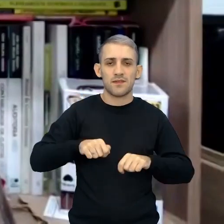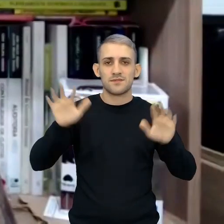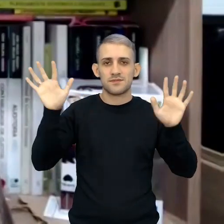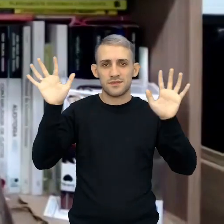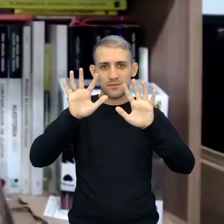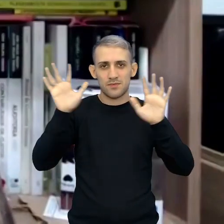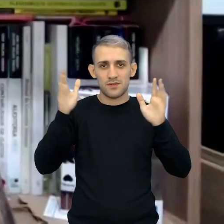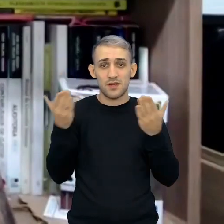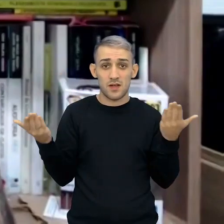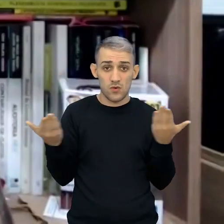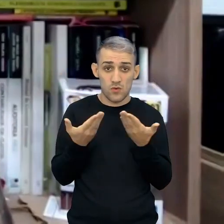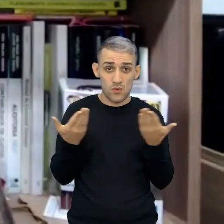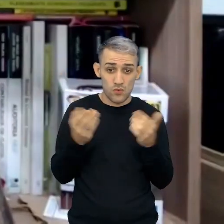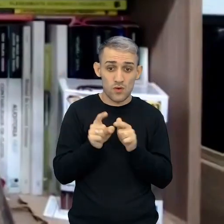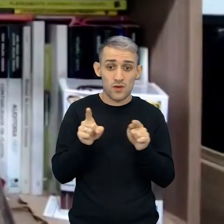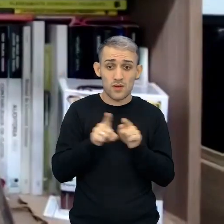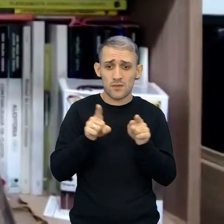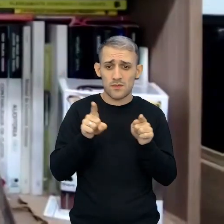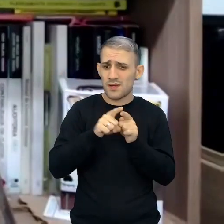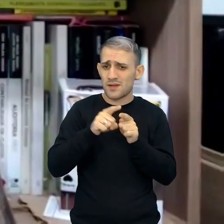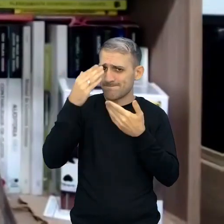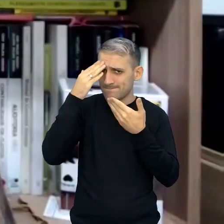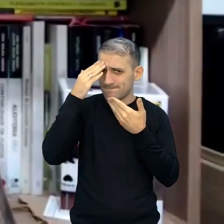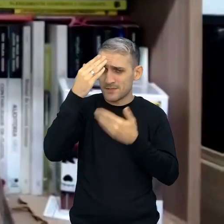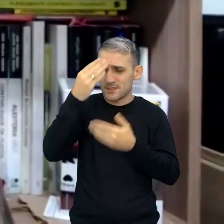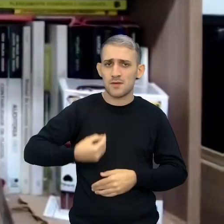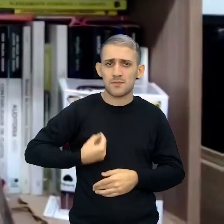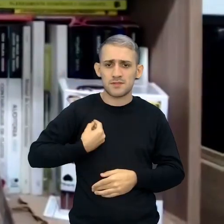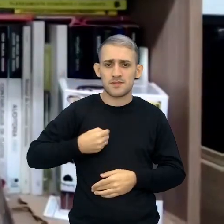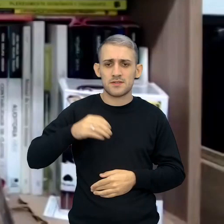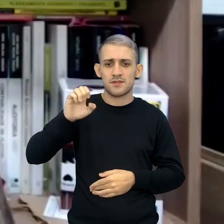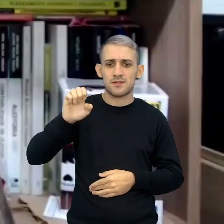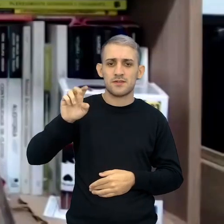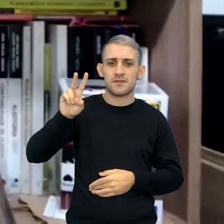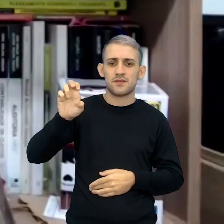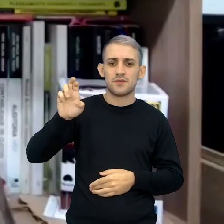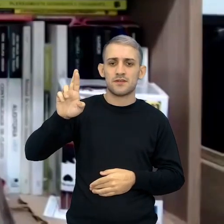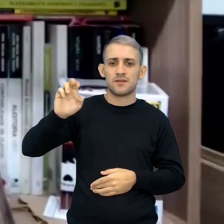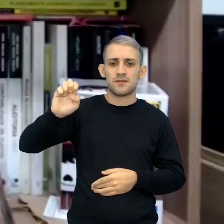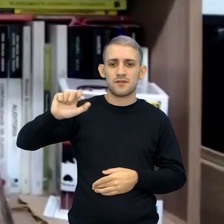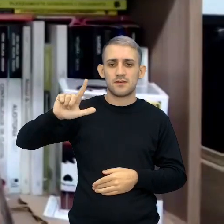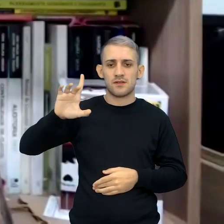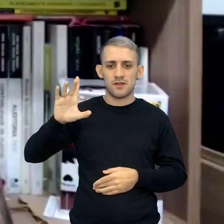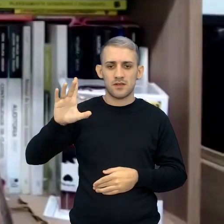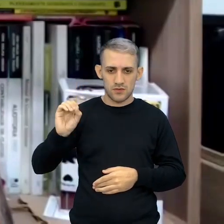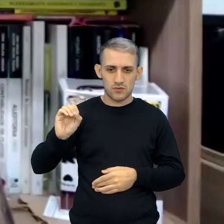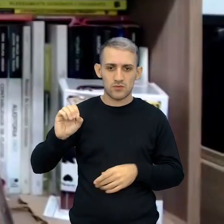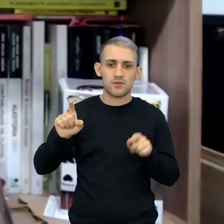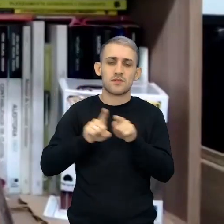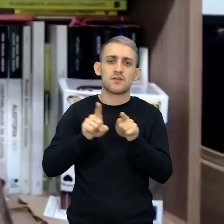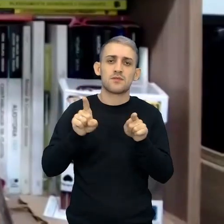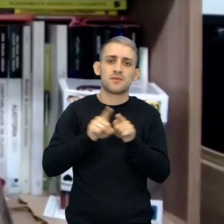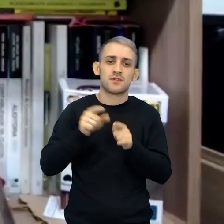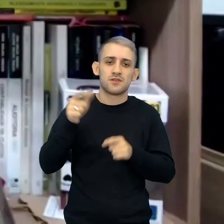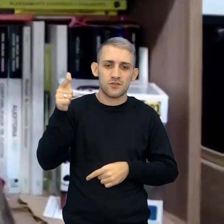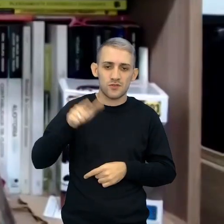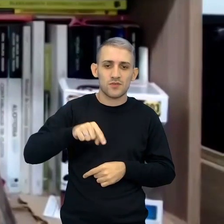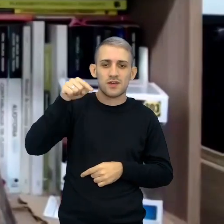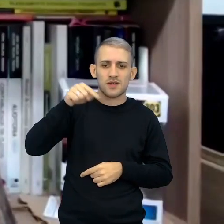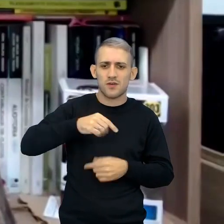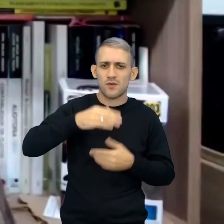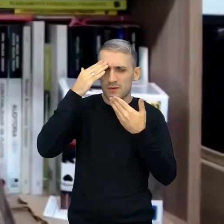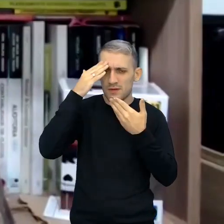né? Agradeço muito a presença do Everaldo, do Fábio, mais uma vez, obrigado